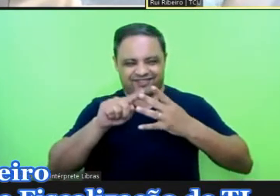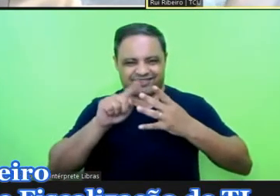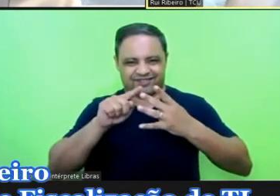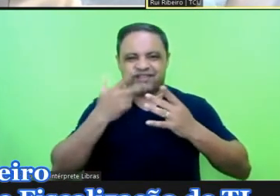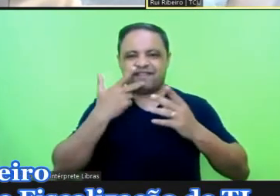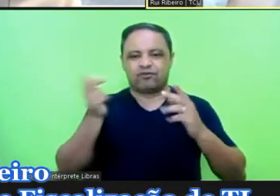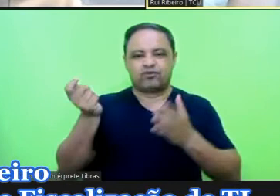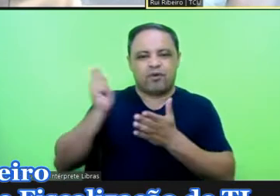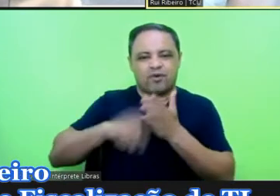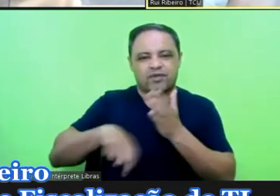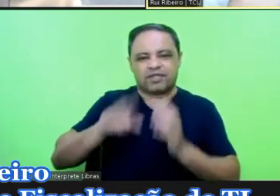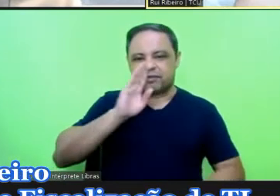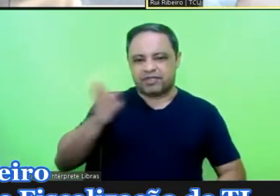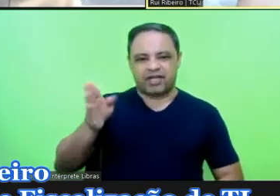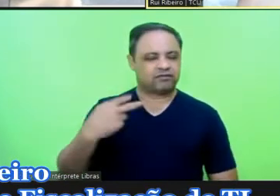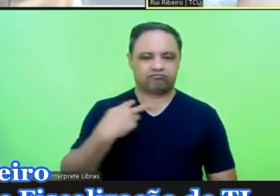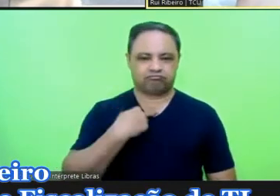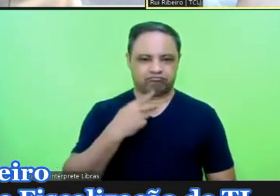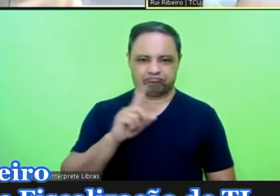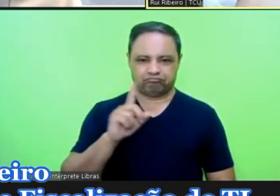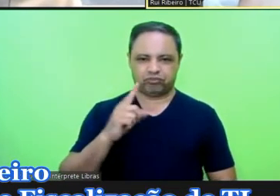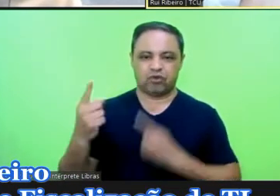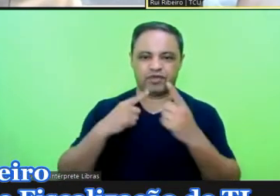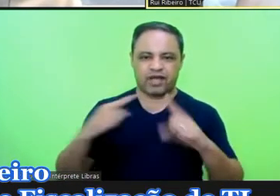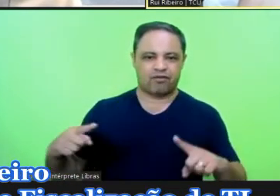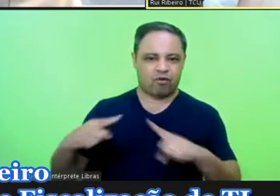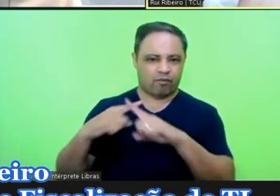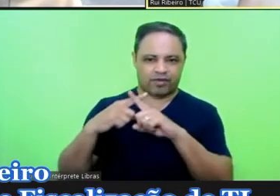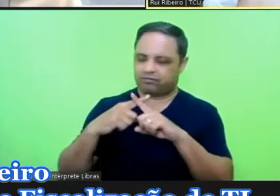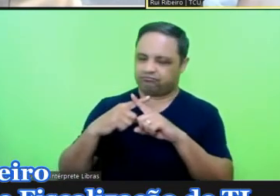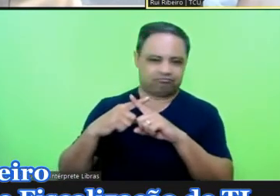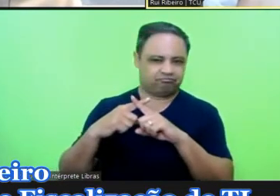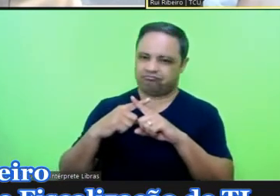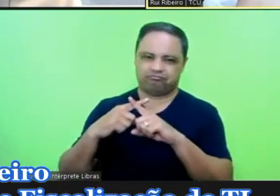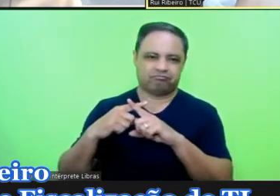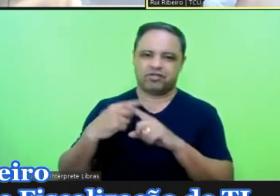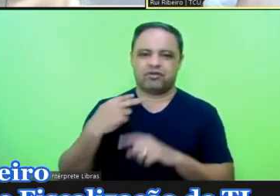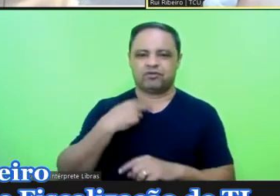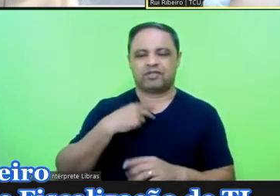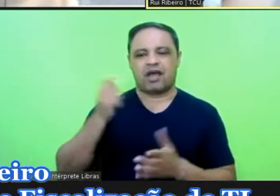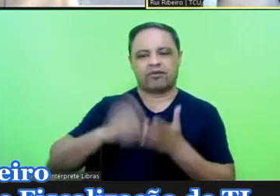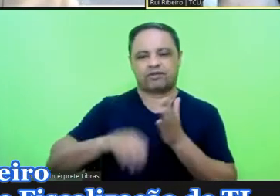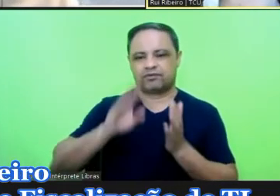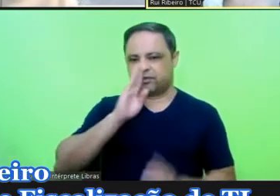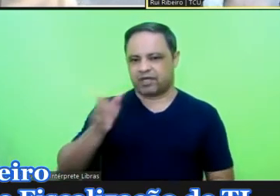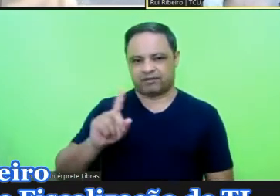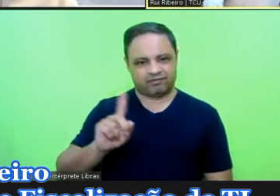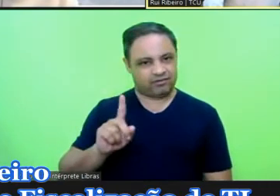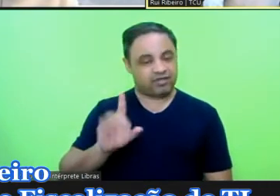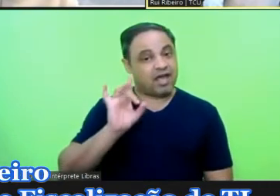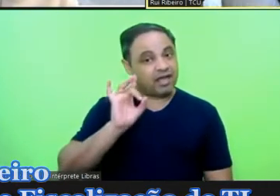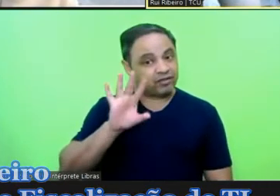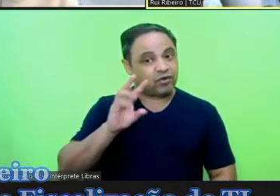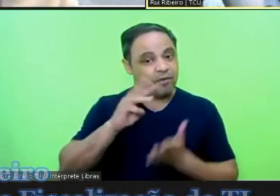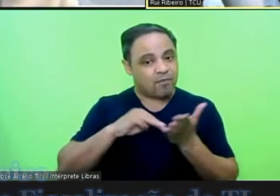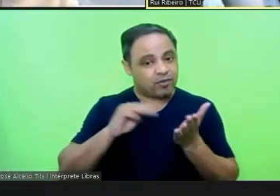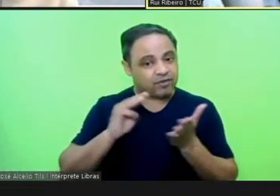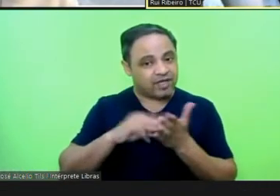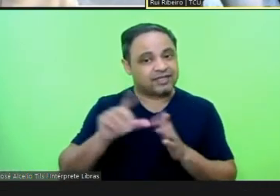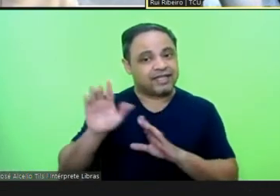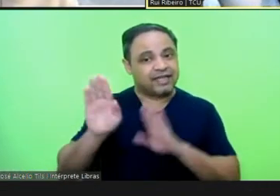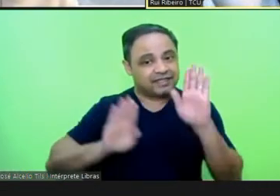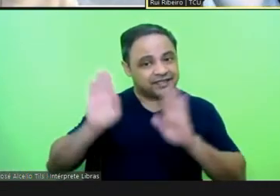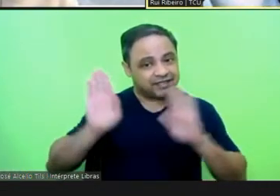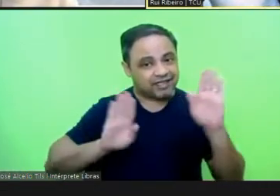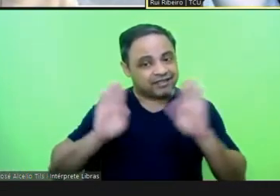contratação direta, não. O diálogo competitivo não vira uma hipótese de contratação direta. Ele é uma modalidade de licitação